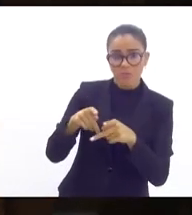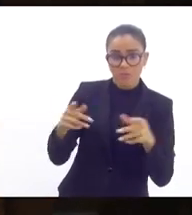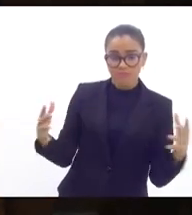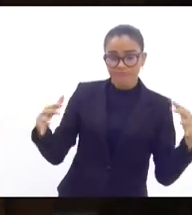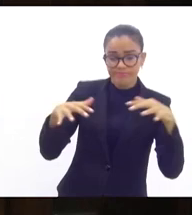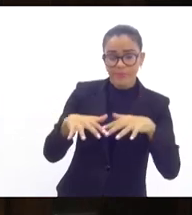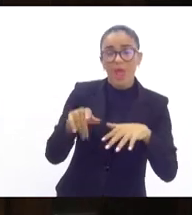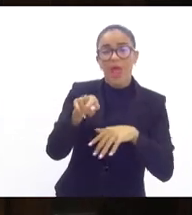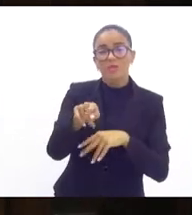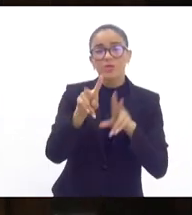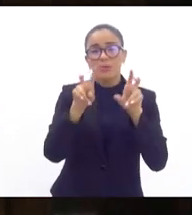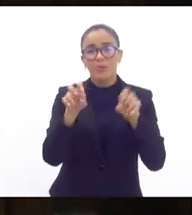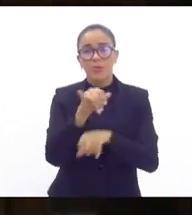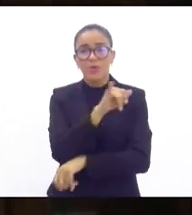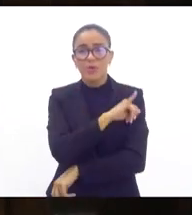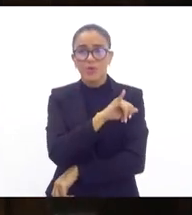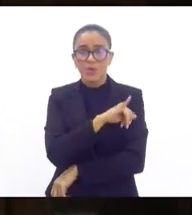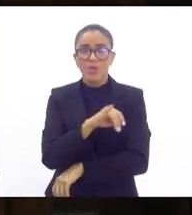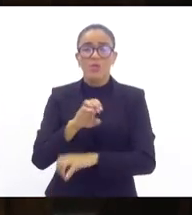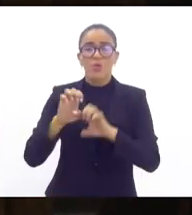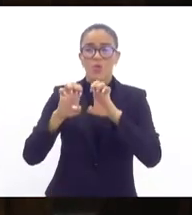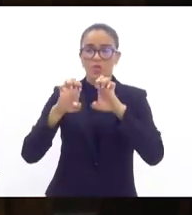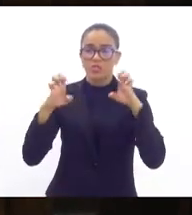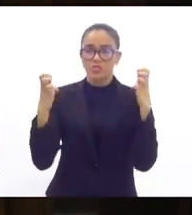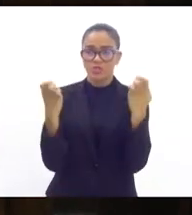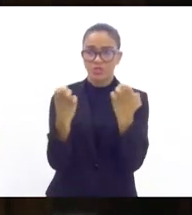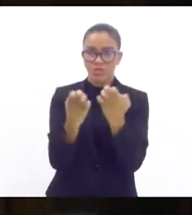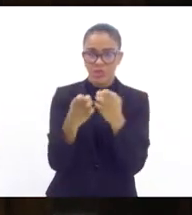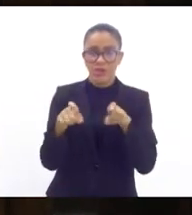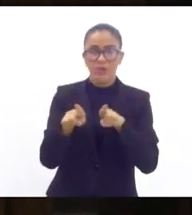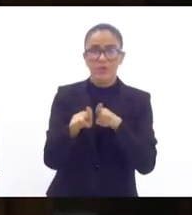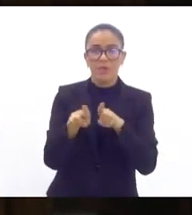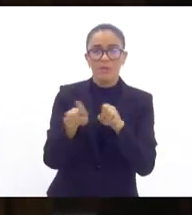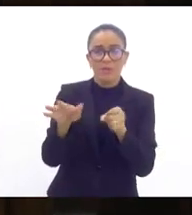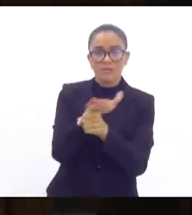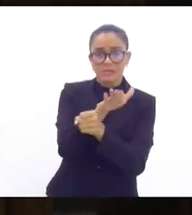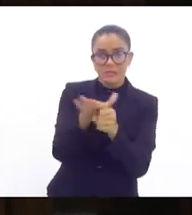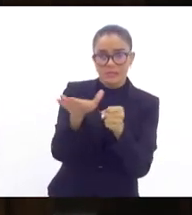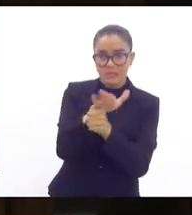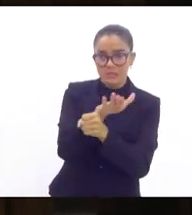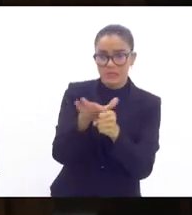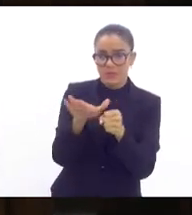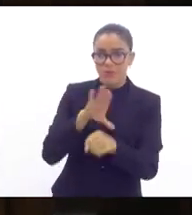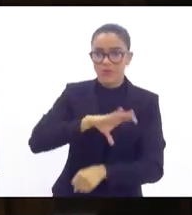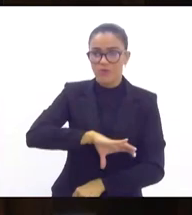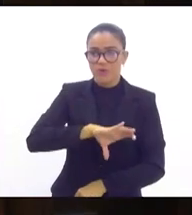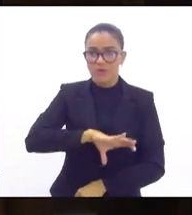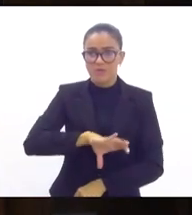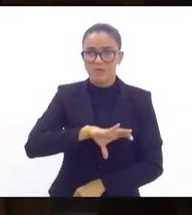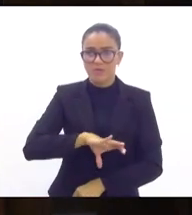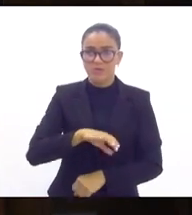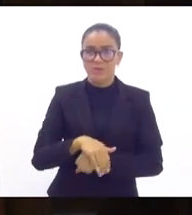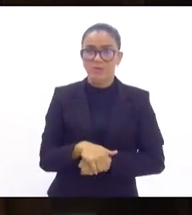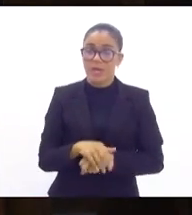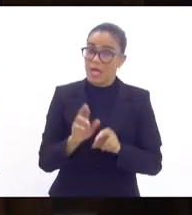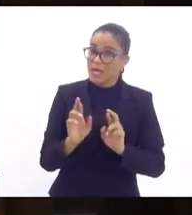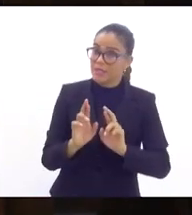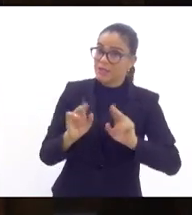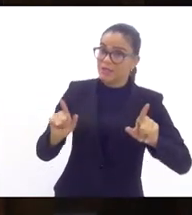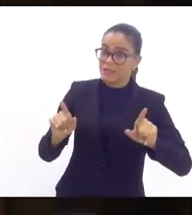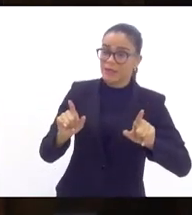em relação ao engenhão e São Januário o engenheiro sou Januário são aparelhos diferenciados